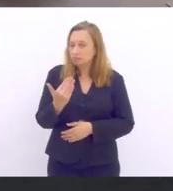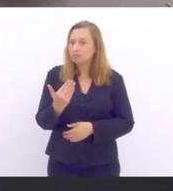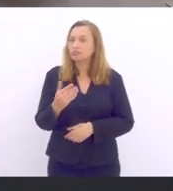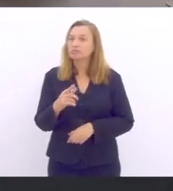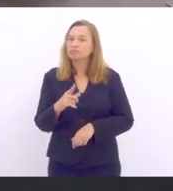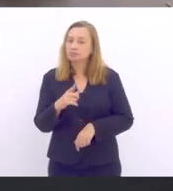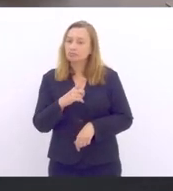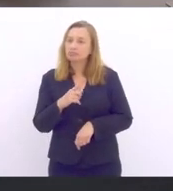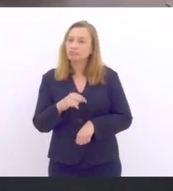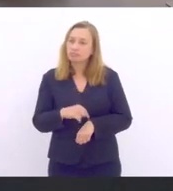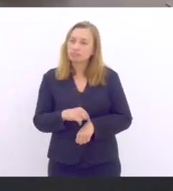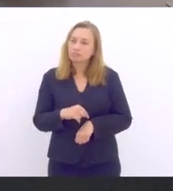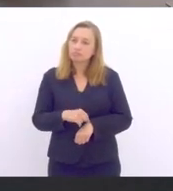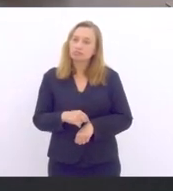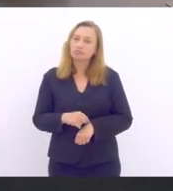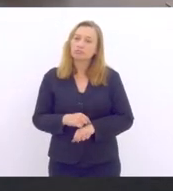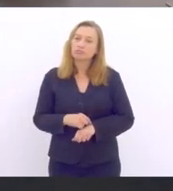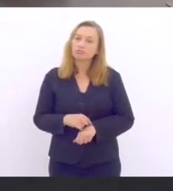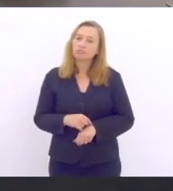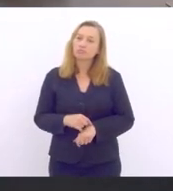momento,